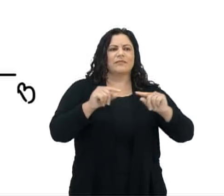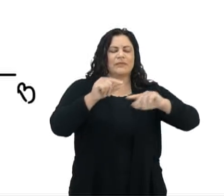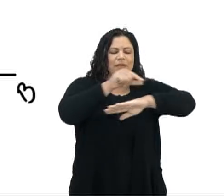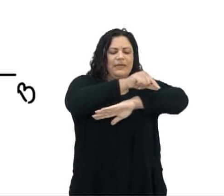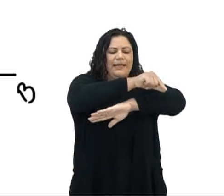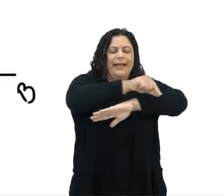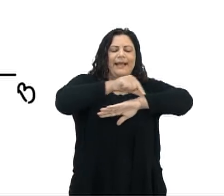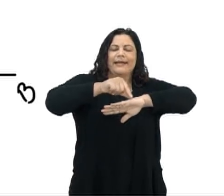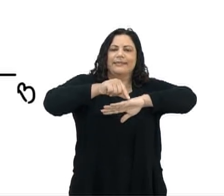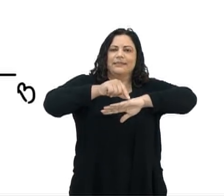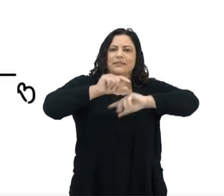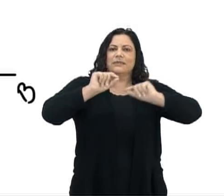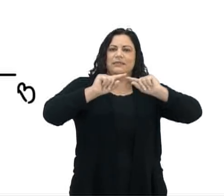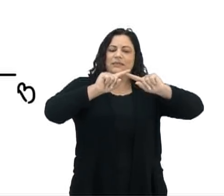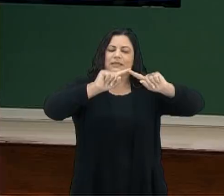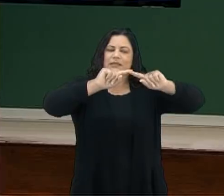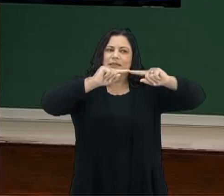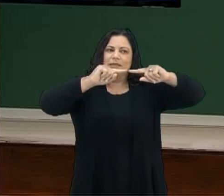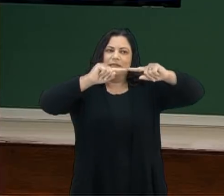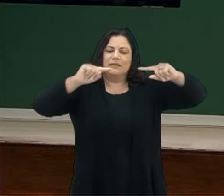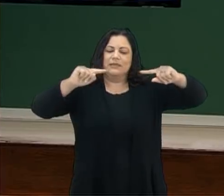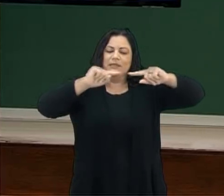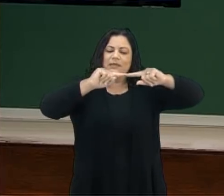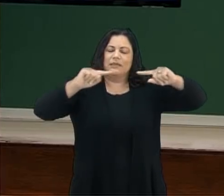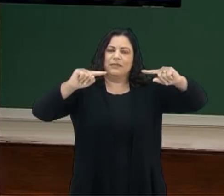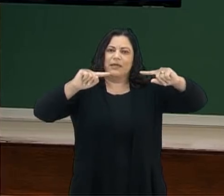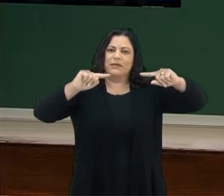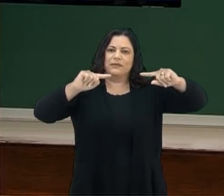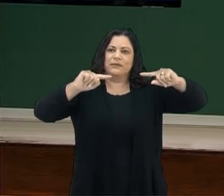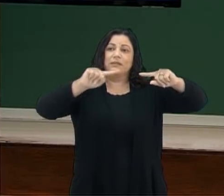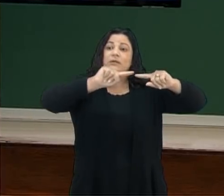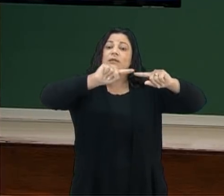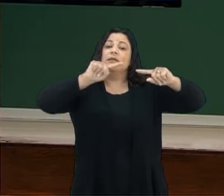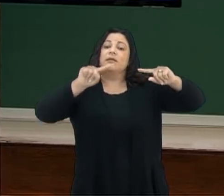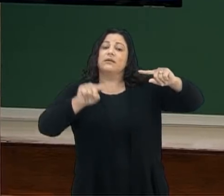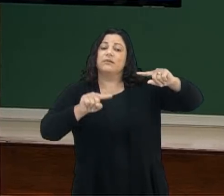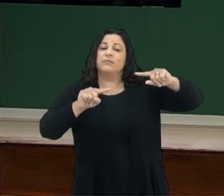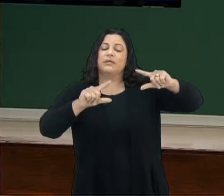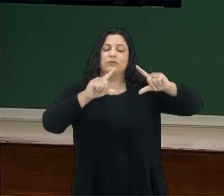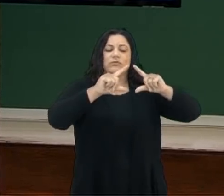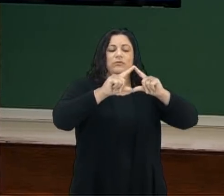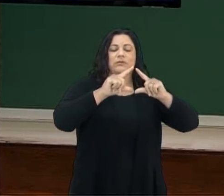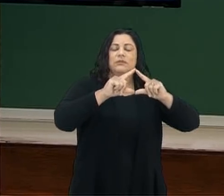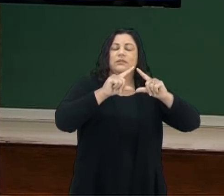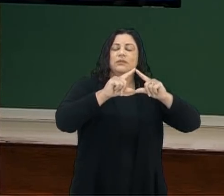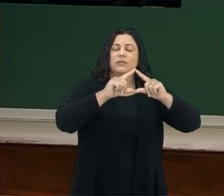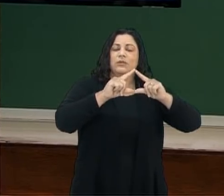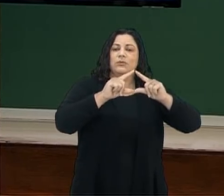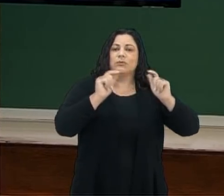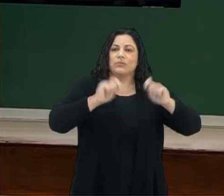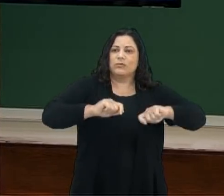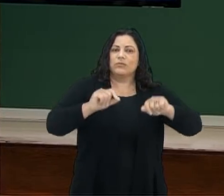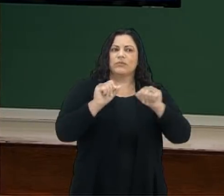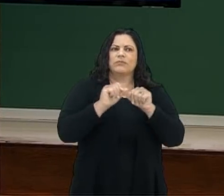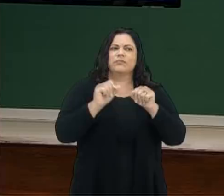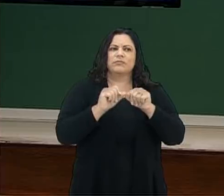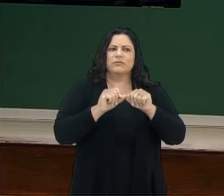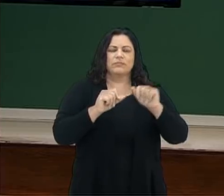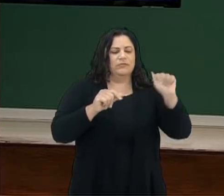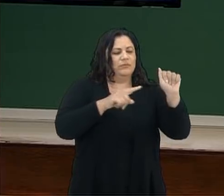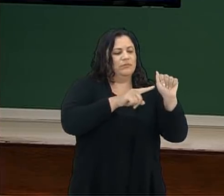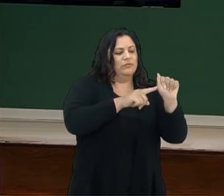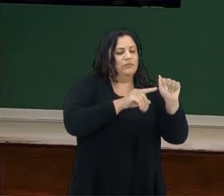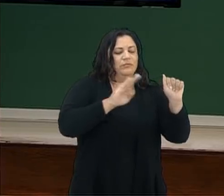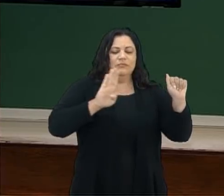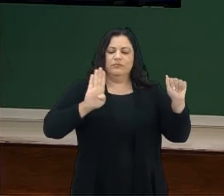do tamanho que será o tamanho do lado do triângulo que nós vamos construir, tá? Esse tamanho, a gente vai marcar 2 pontos aqui, um ponto A